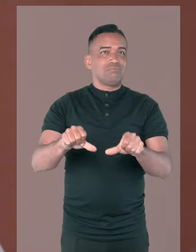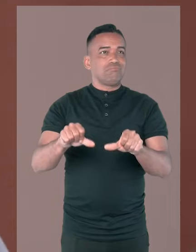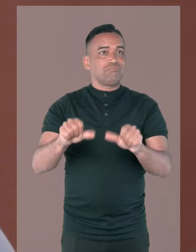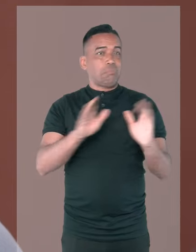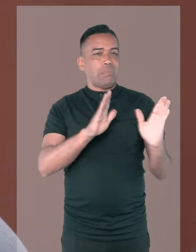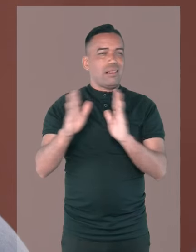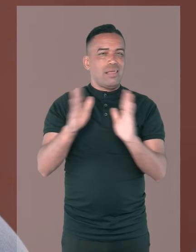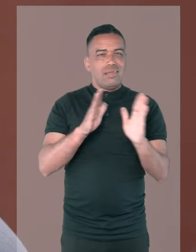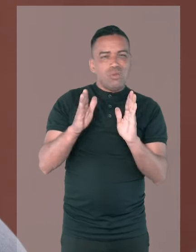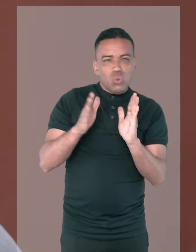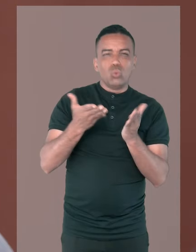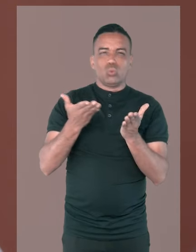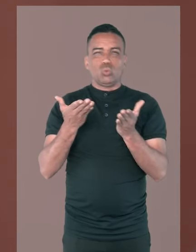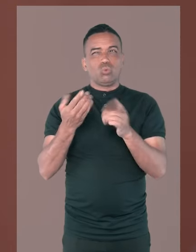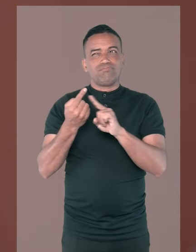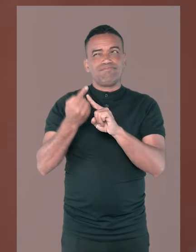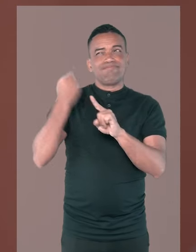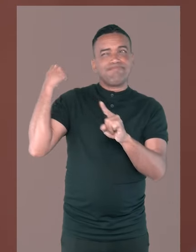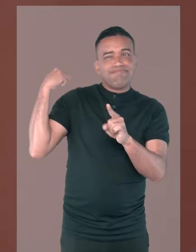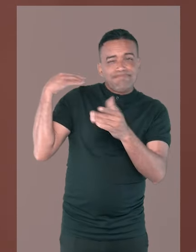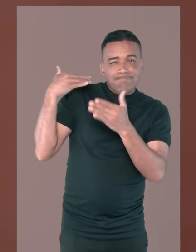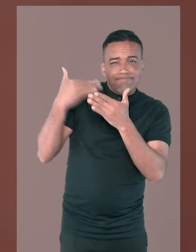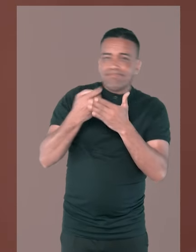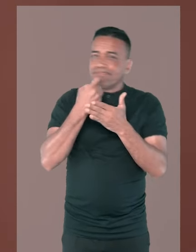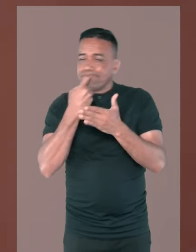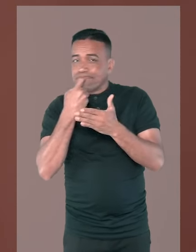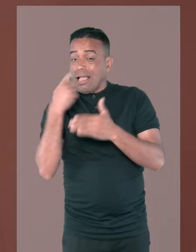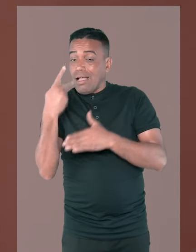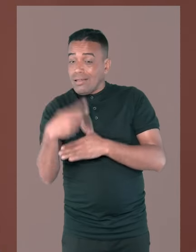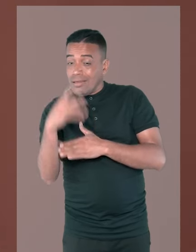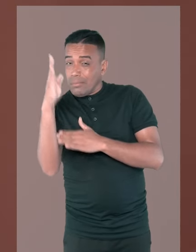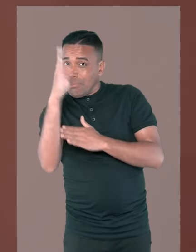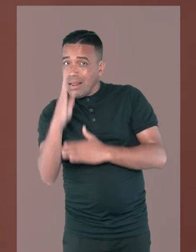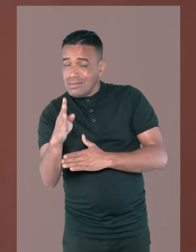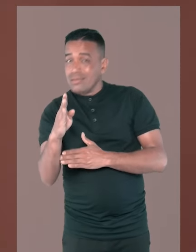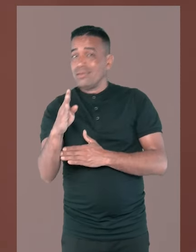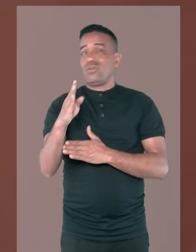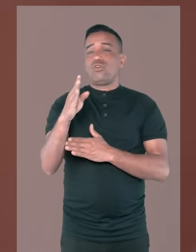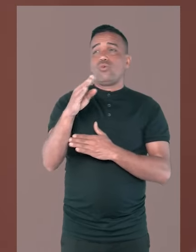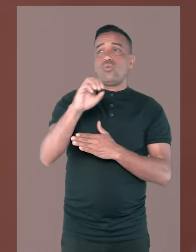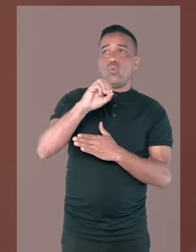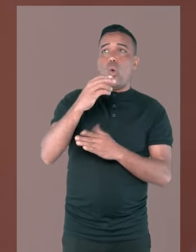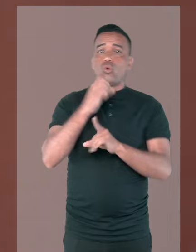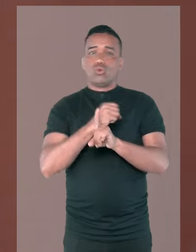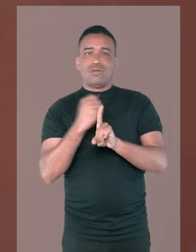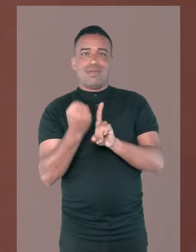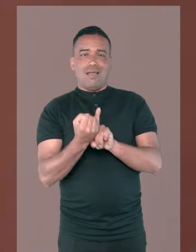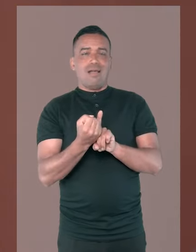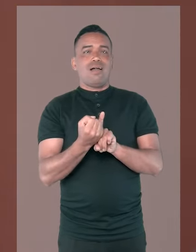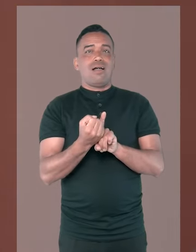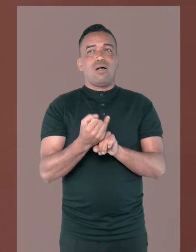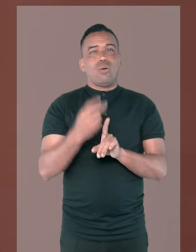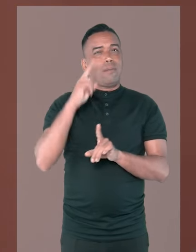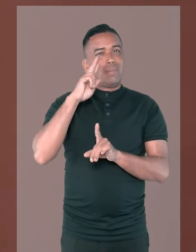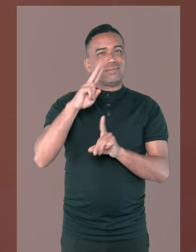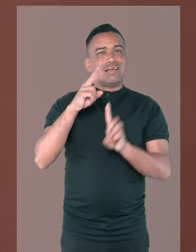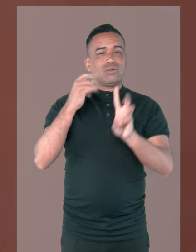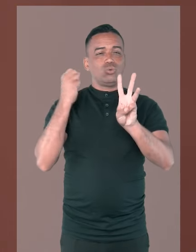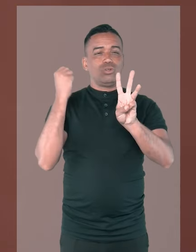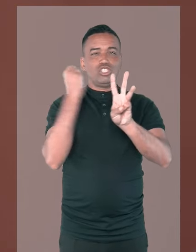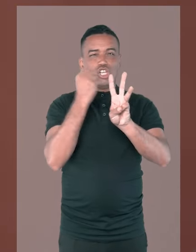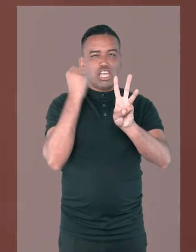recentes e nem tão recentes nossa, enquanto país, enquanto sociedade, assim, o genocídio indígena,